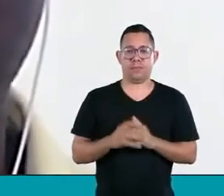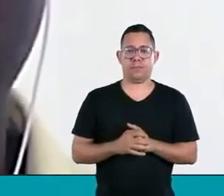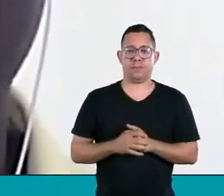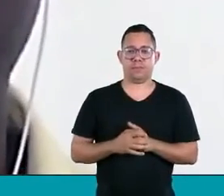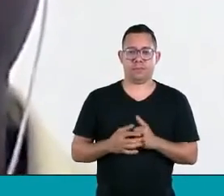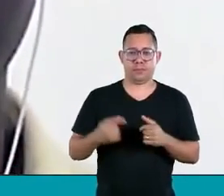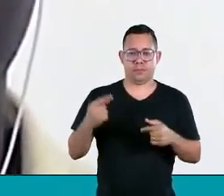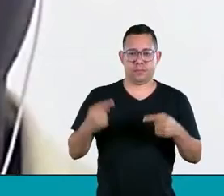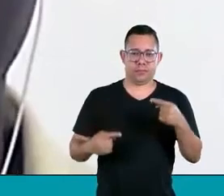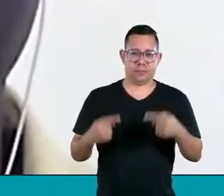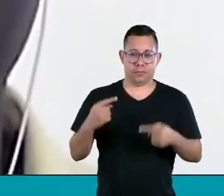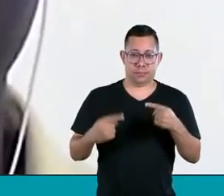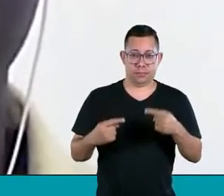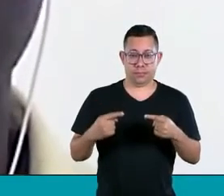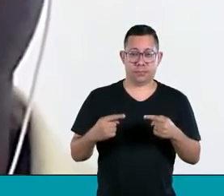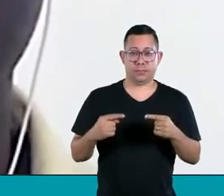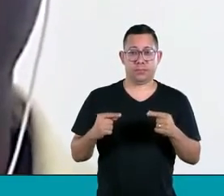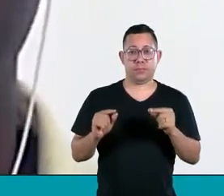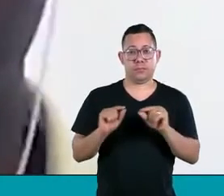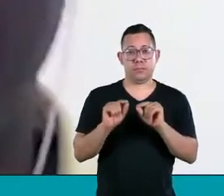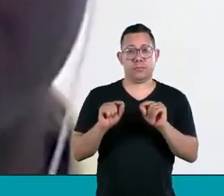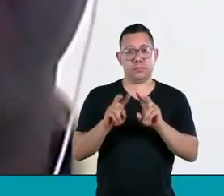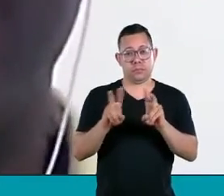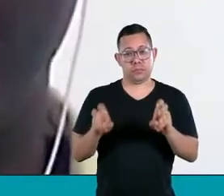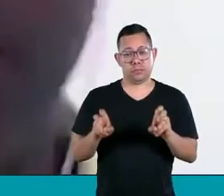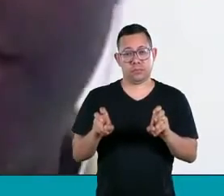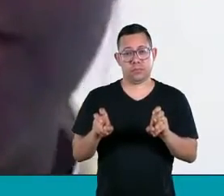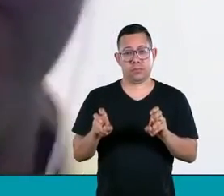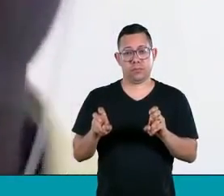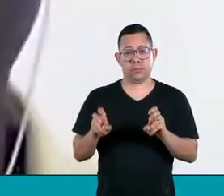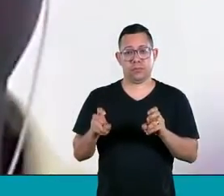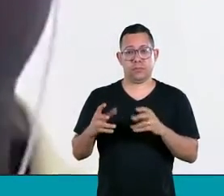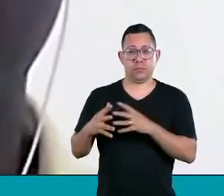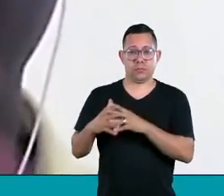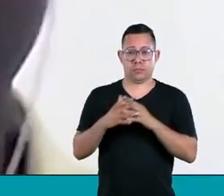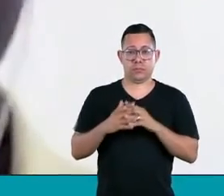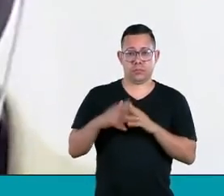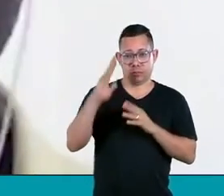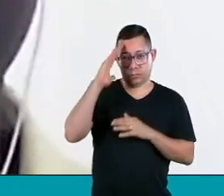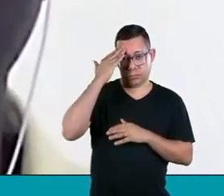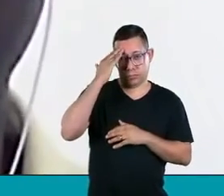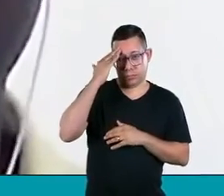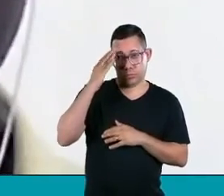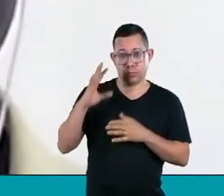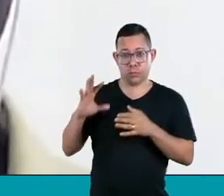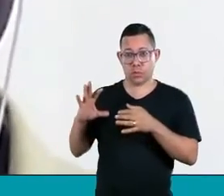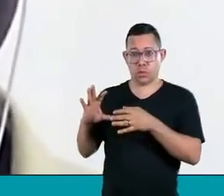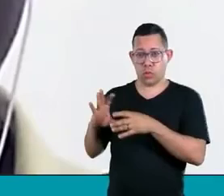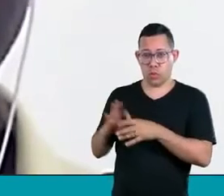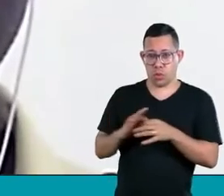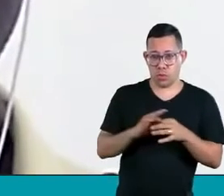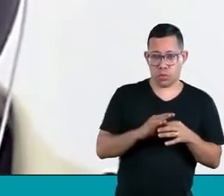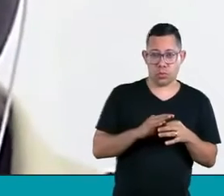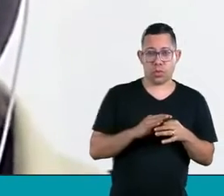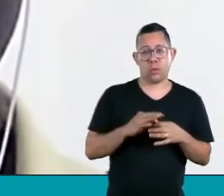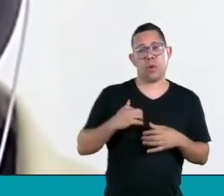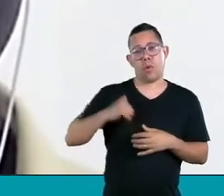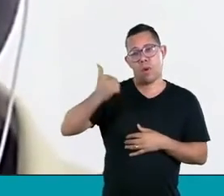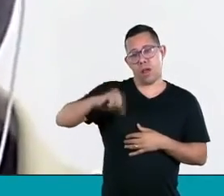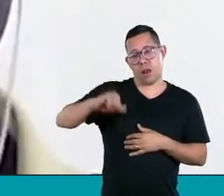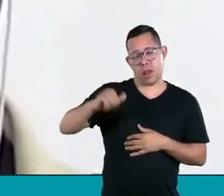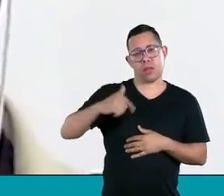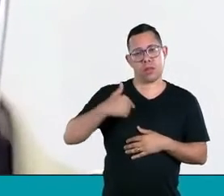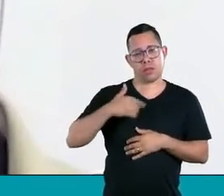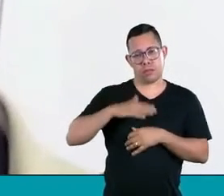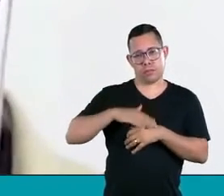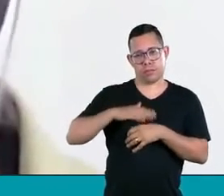discutir justamente um pouquinho sobre a teoria da complexidade e entender justamente esse contexto a partir da análise que eu faço.